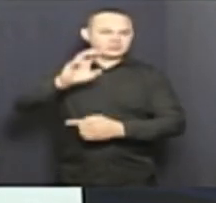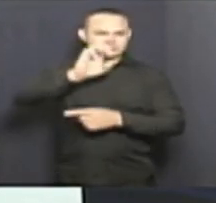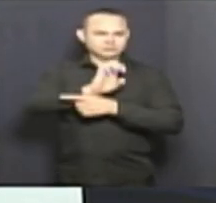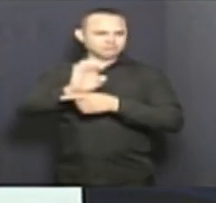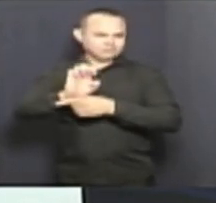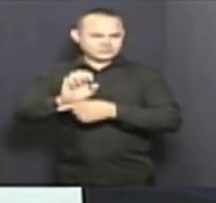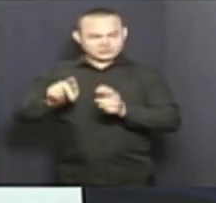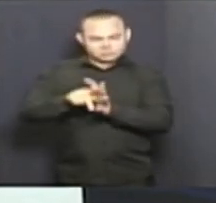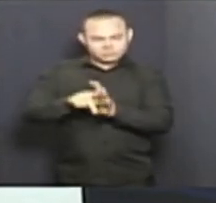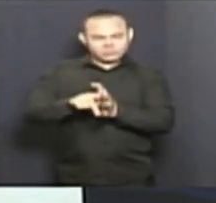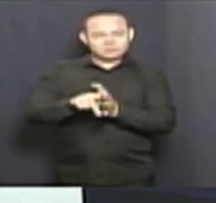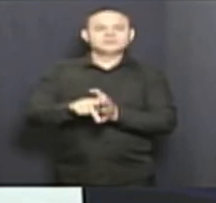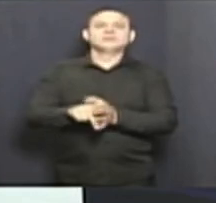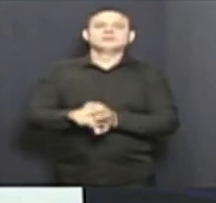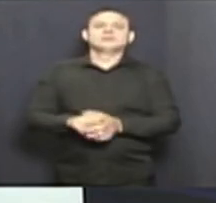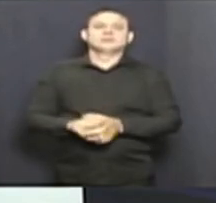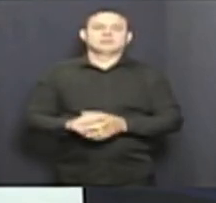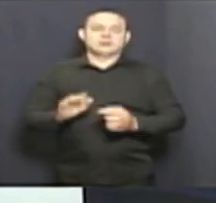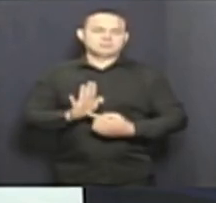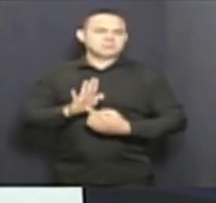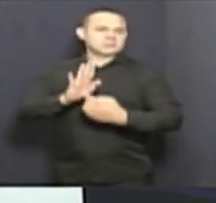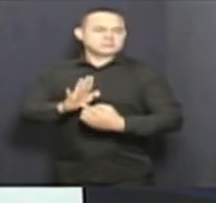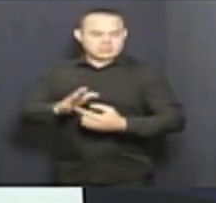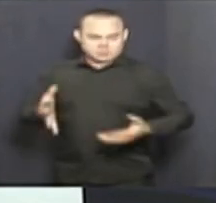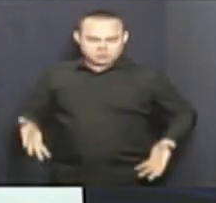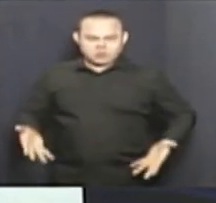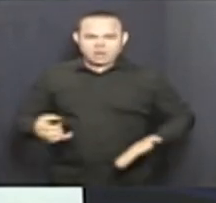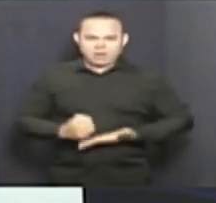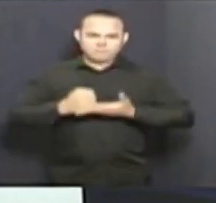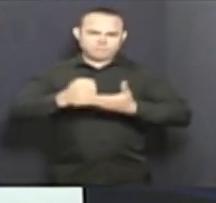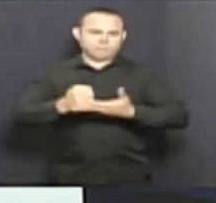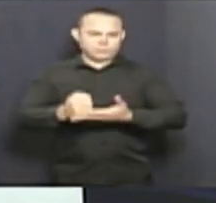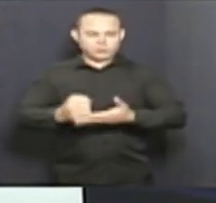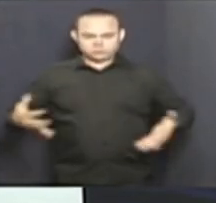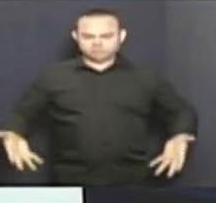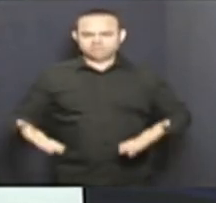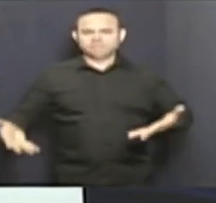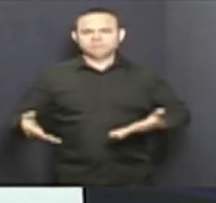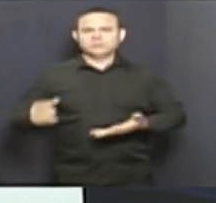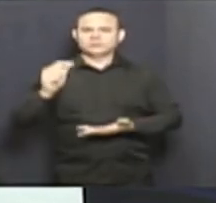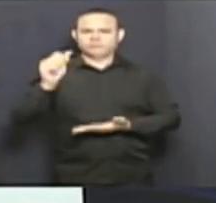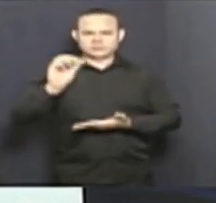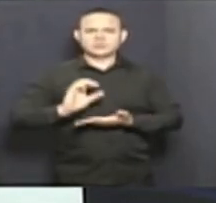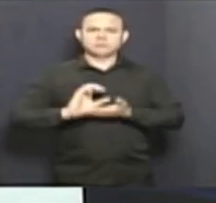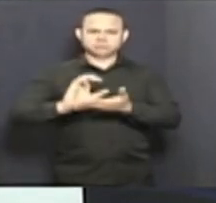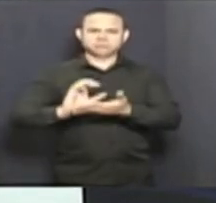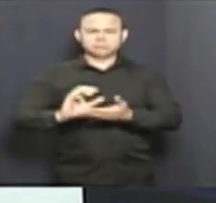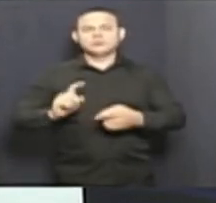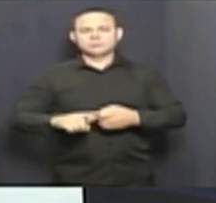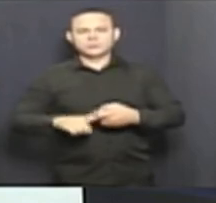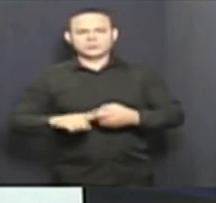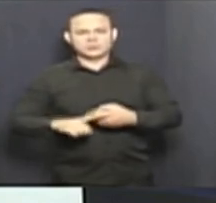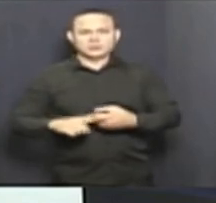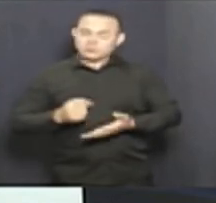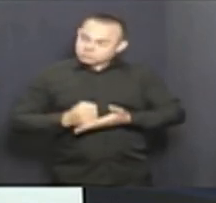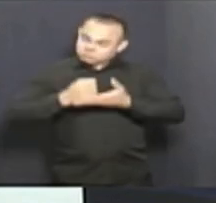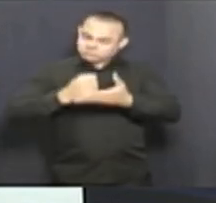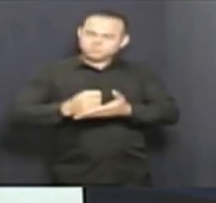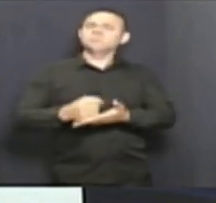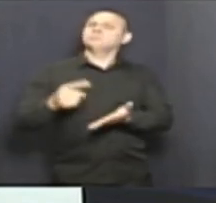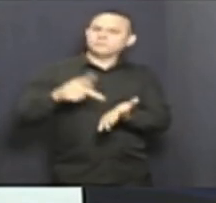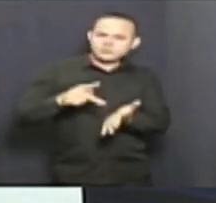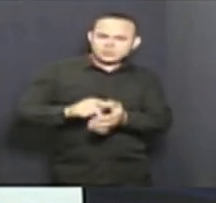a dando apoio e incentivo fiscal para as grandes empresas mas não é o suficiente isso apoio e incentivo fiscal com muita transparência